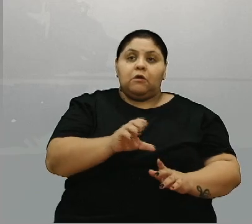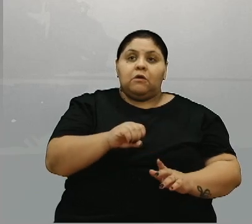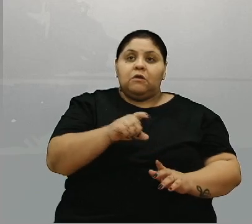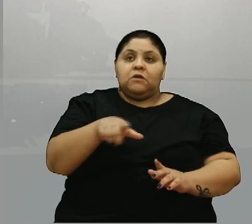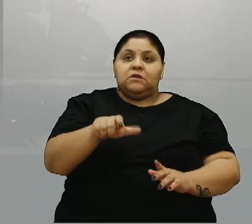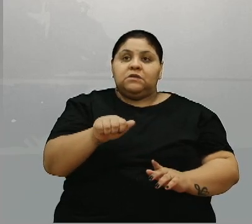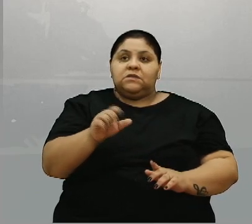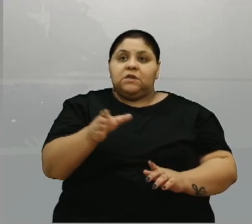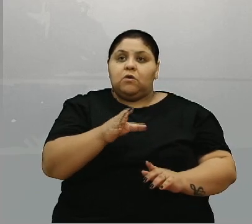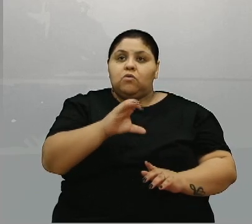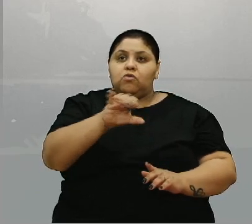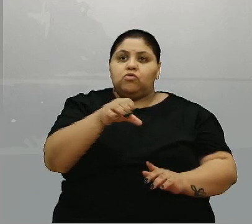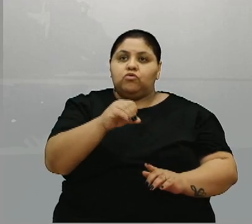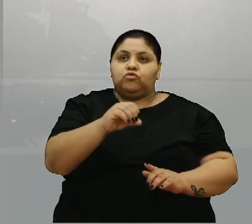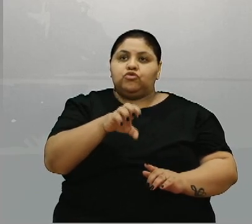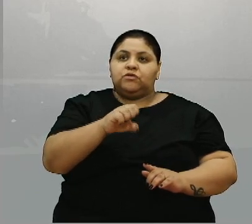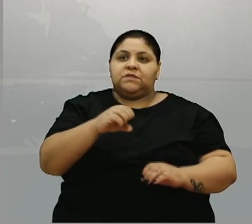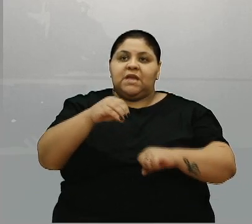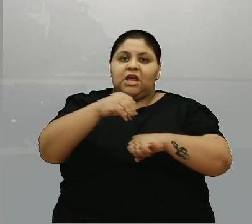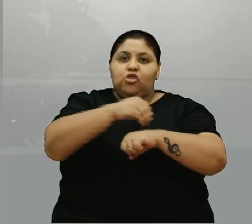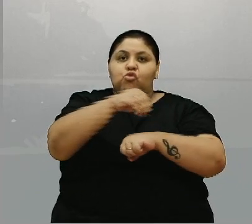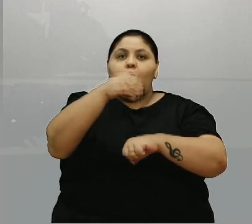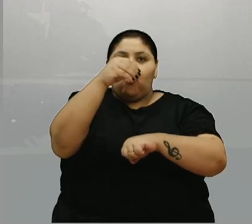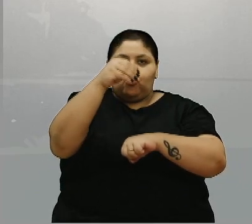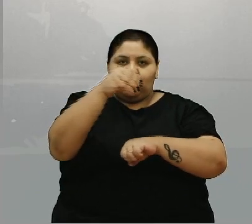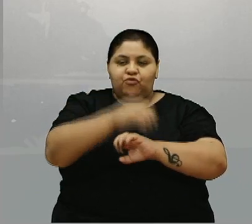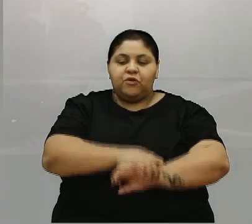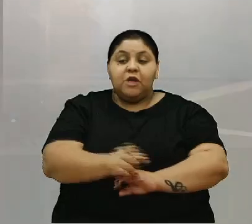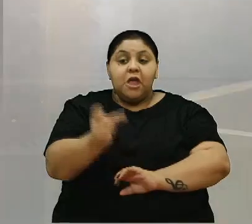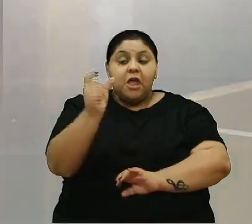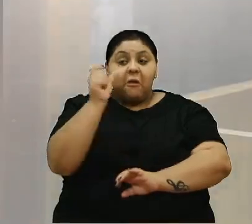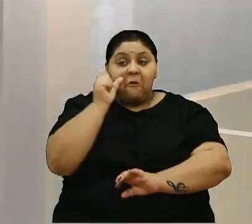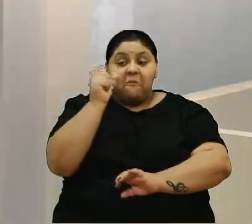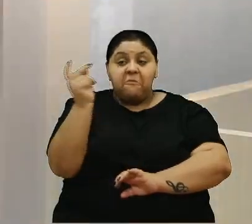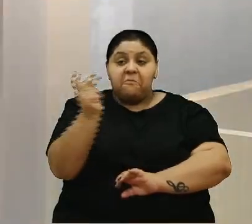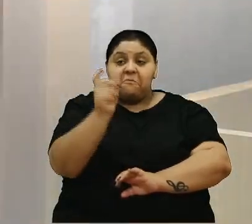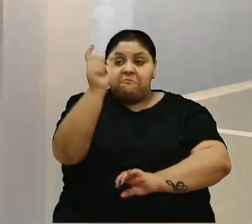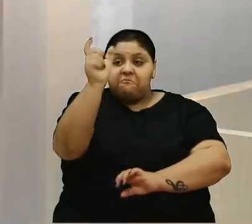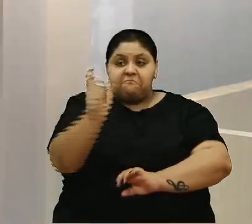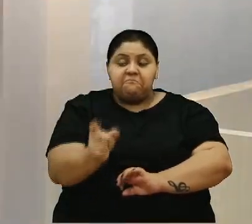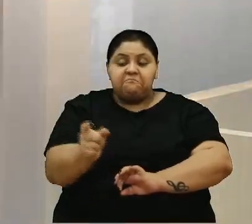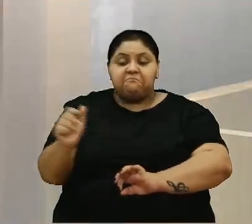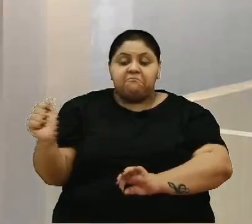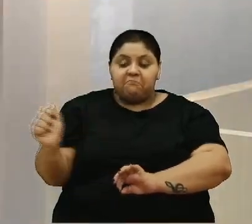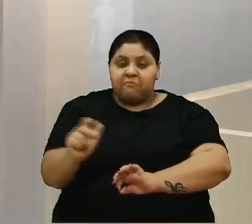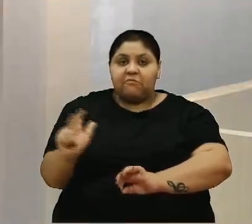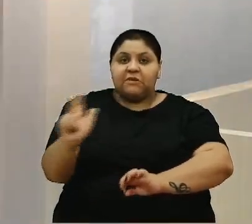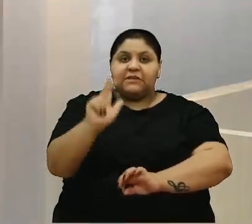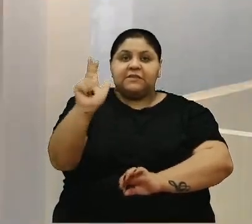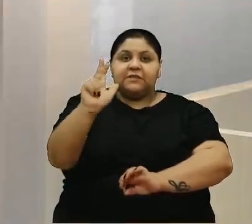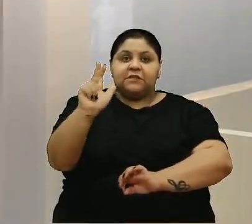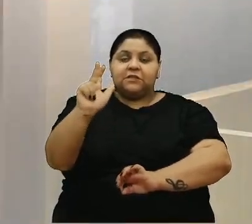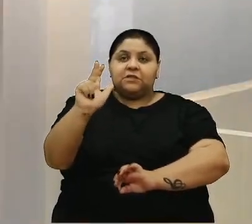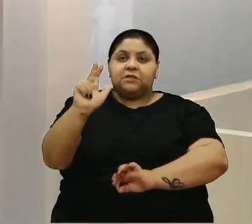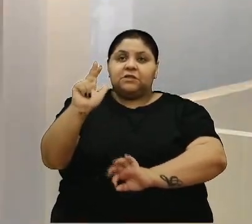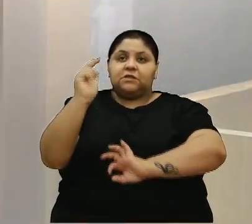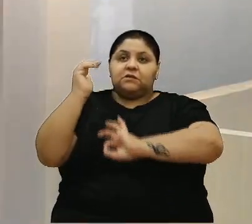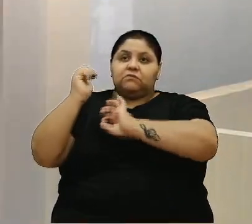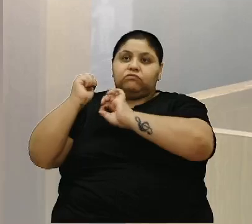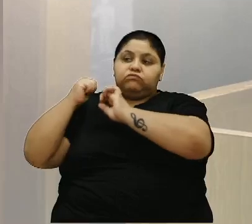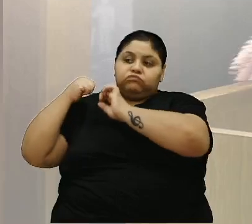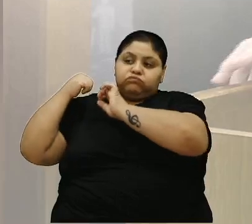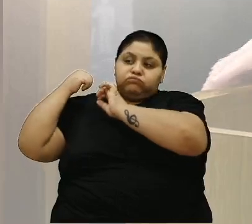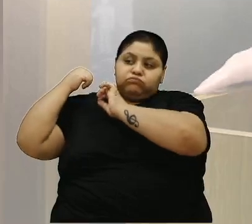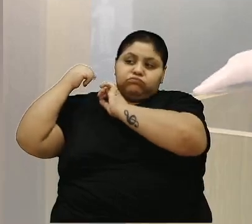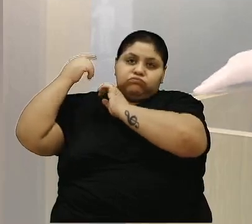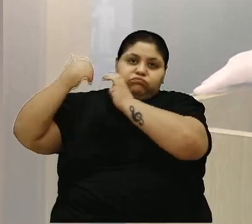Ouro, e eu vi neles a manifestação de pessoas que valorizam as raízes,